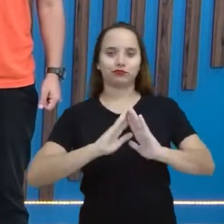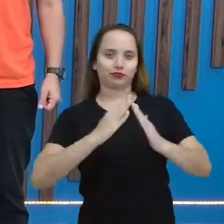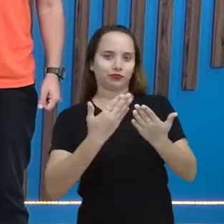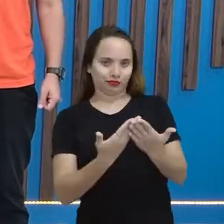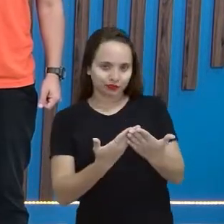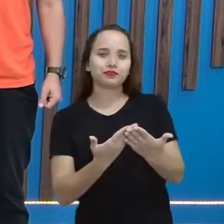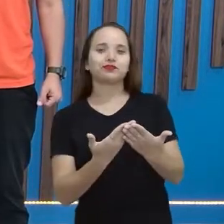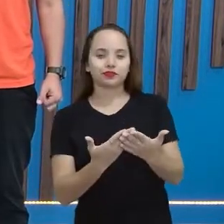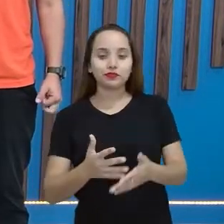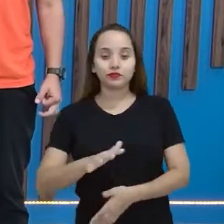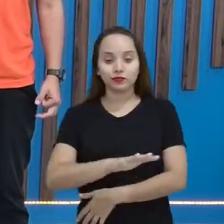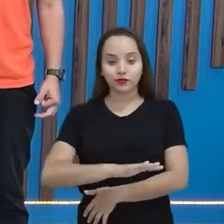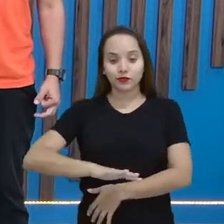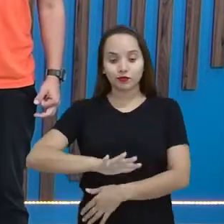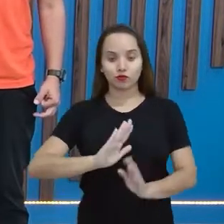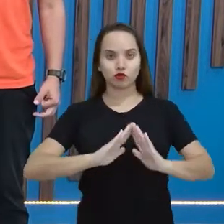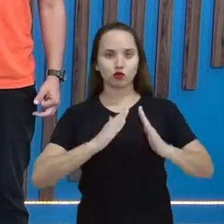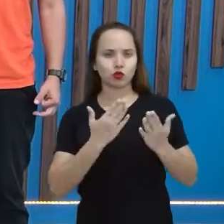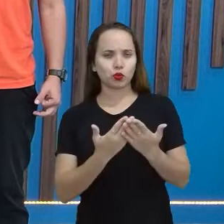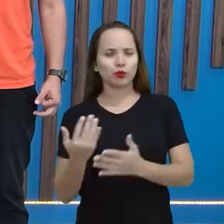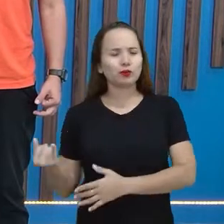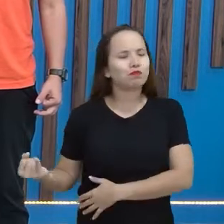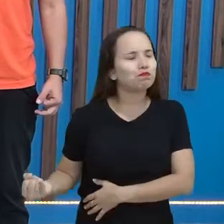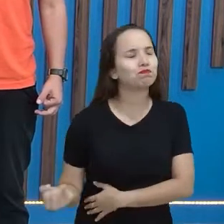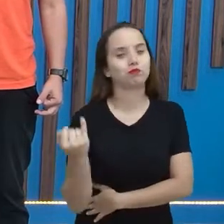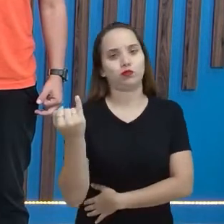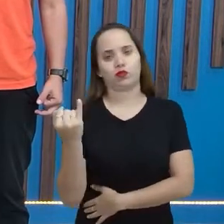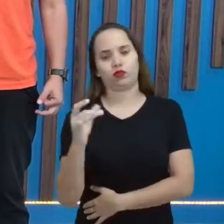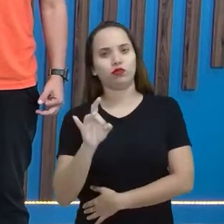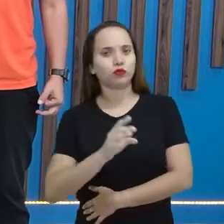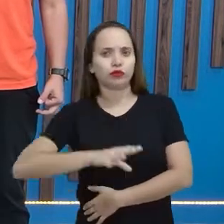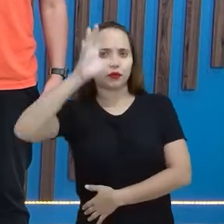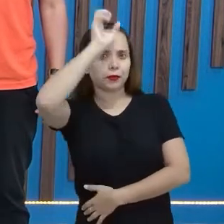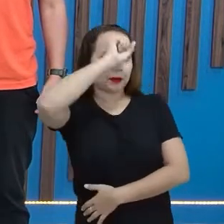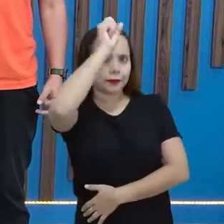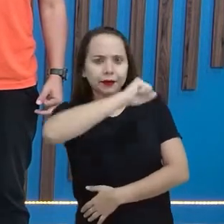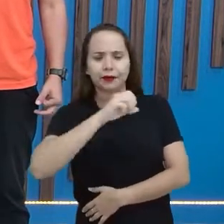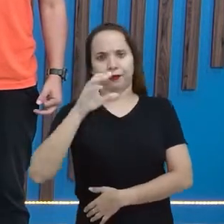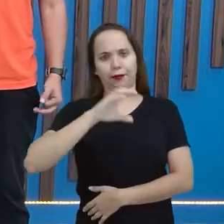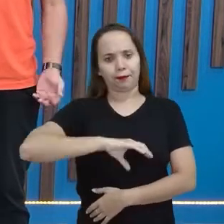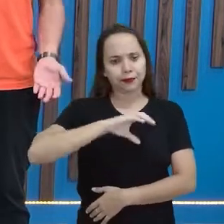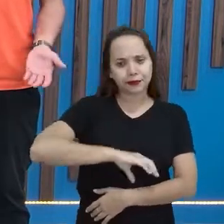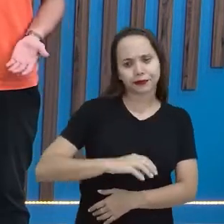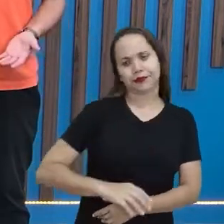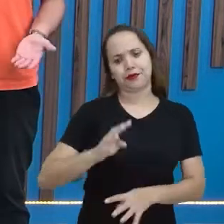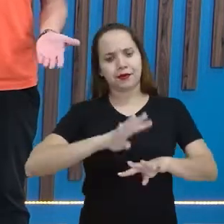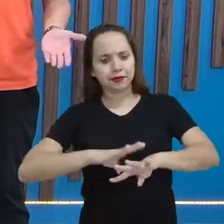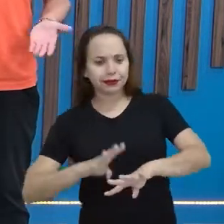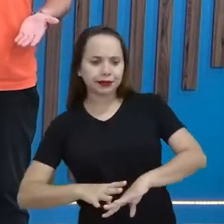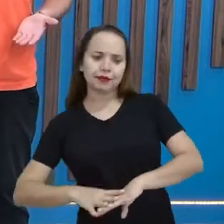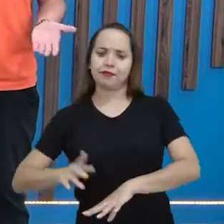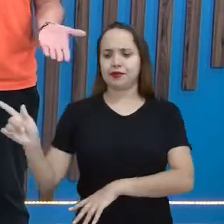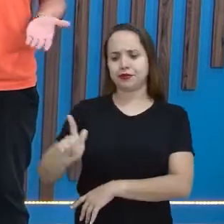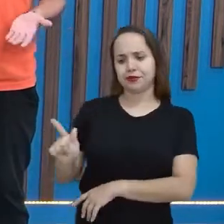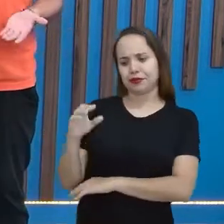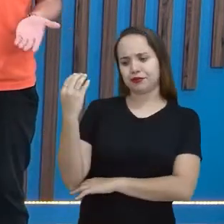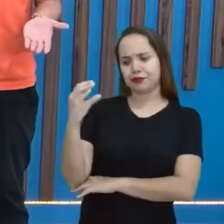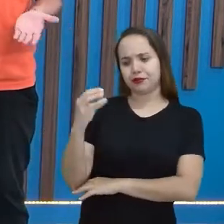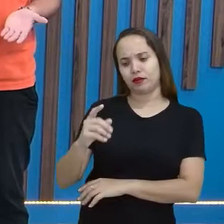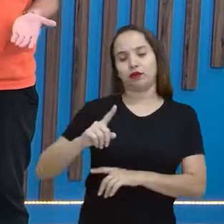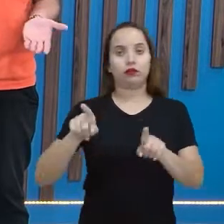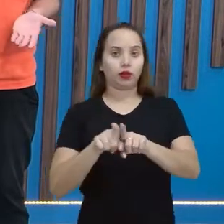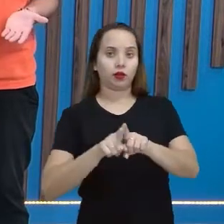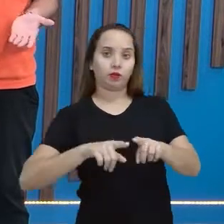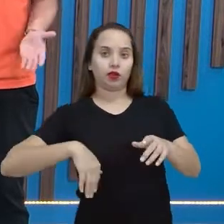Então, esse ambiente escolar ele é tão importante. A escola não é só para aprender, né? Português, matemática, geografia, Nem ciências. jogar bola. Nem jogar